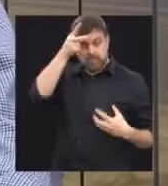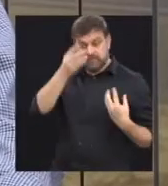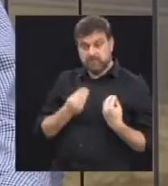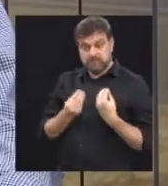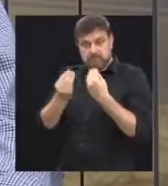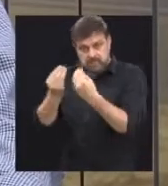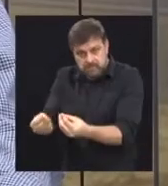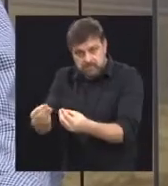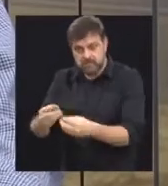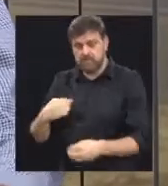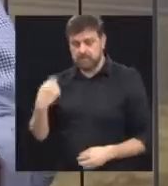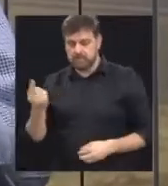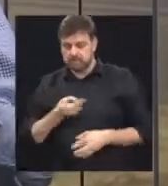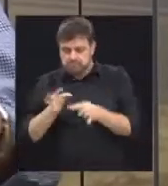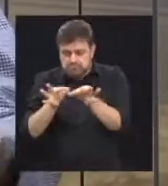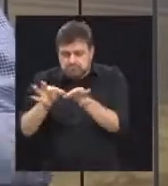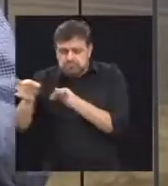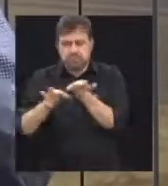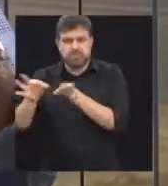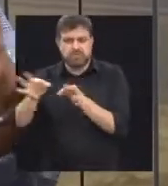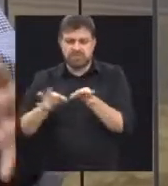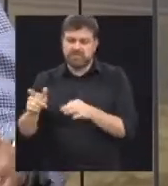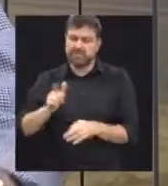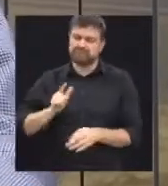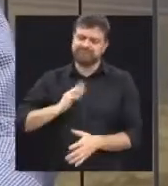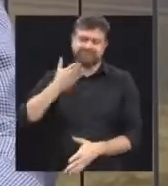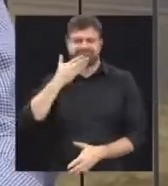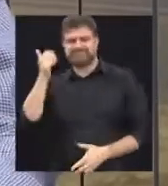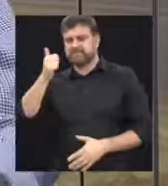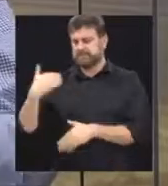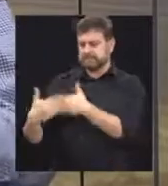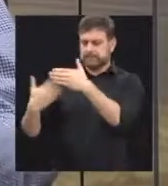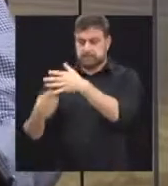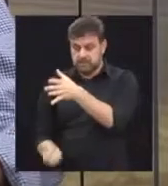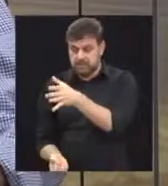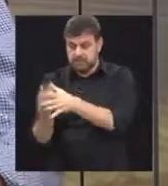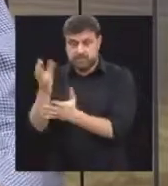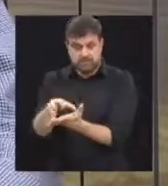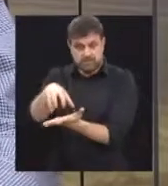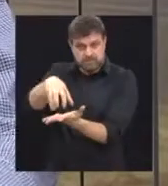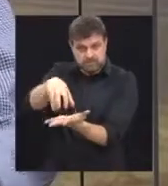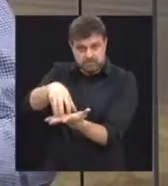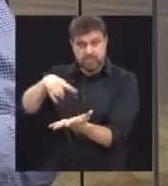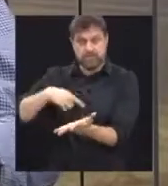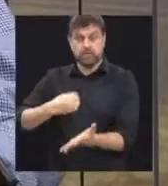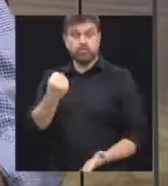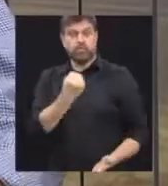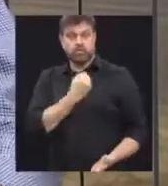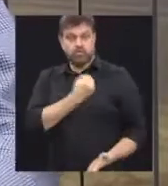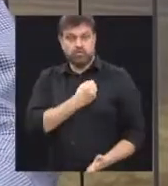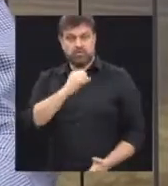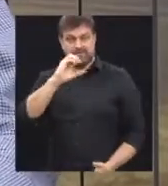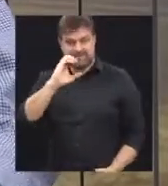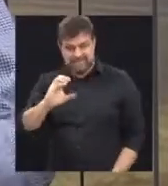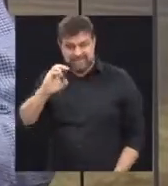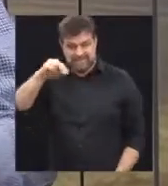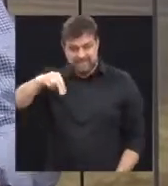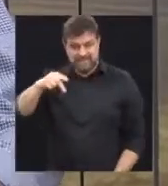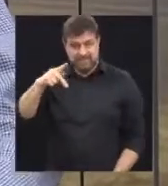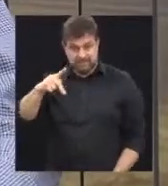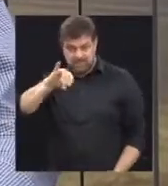prazo indeterminado. Daí nós fizemos um projeto, daí ganhou força, nós fundamos a entidade com CNPJ próprio,